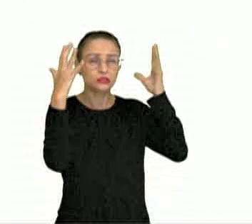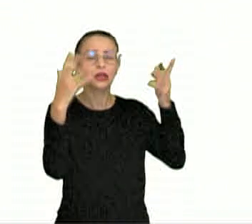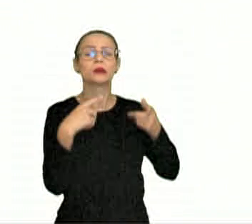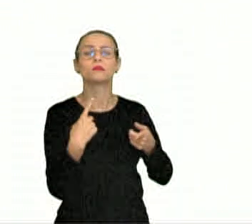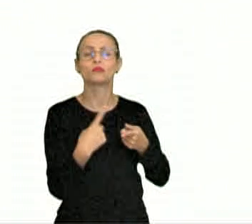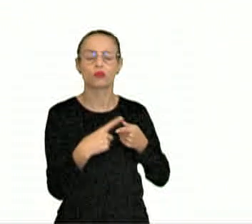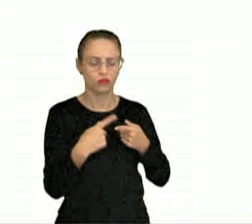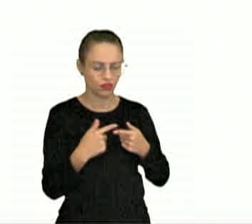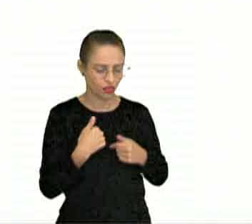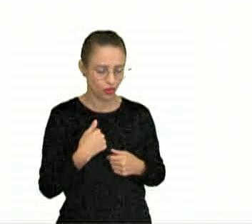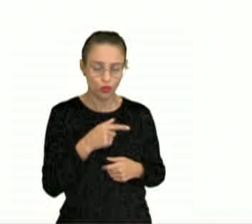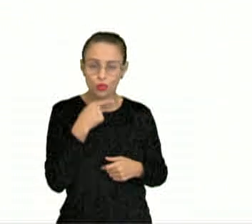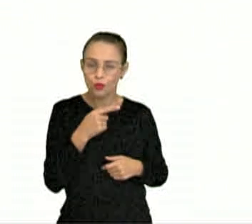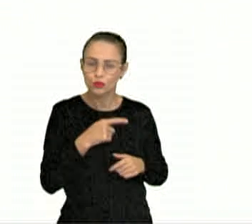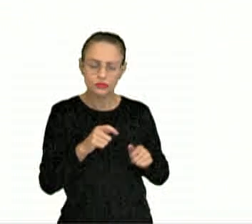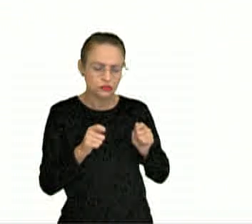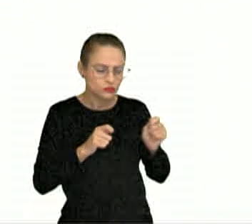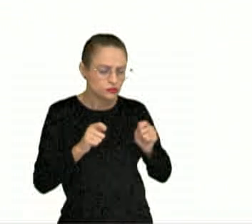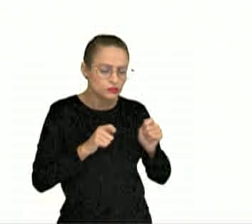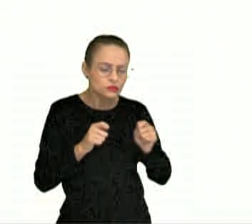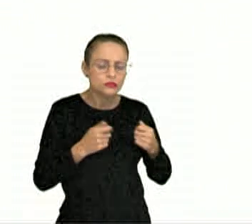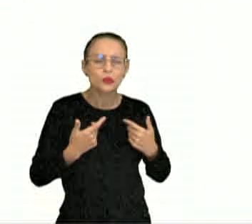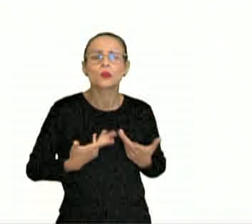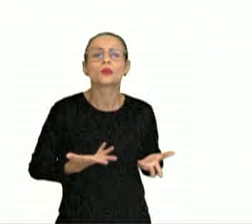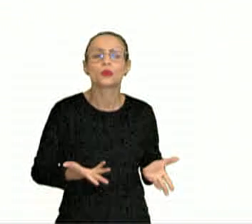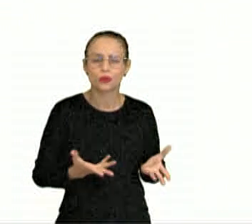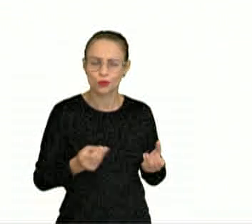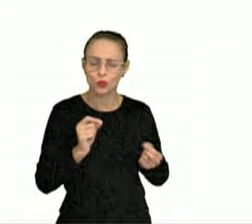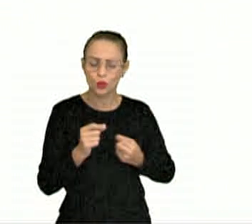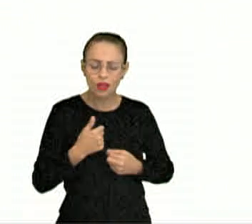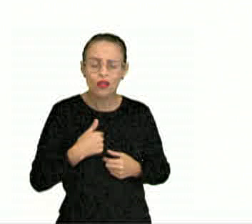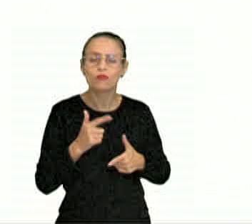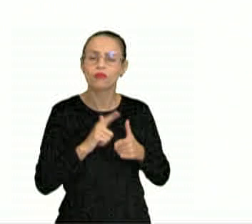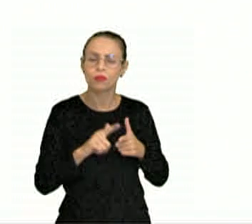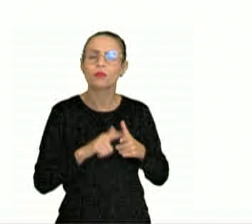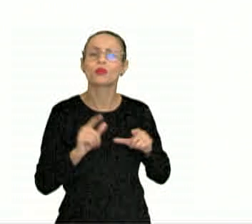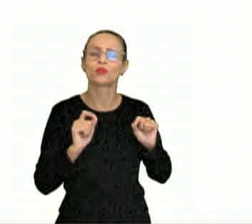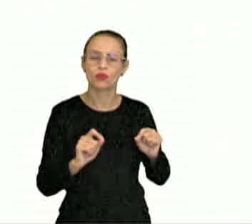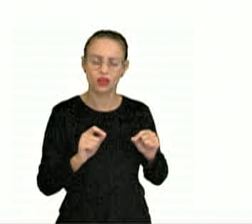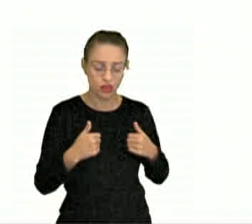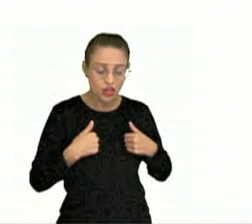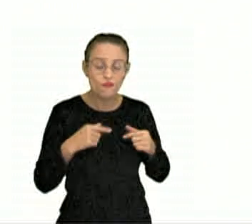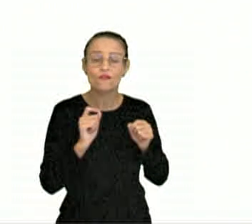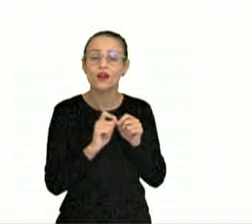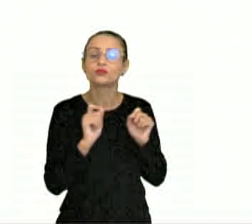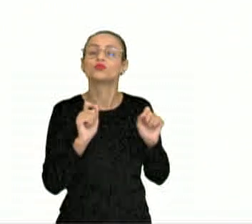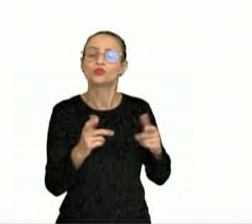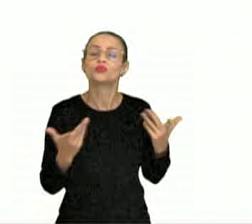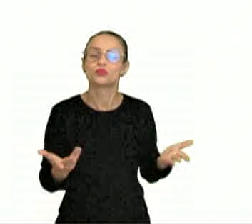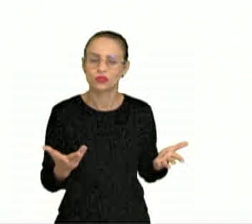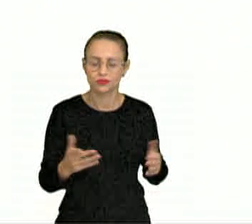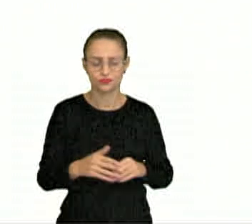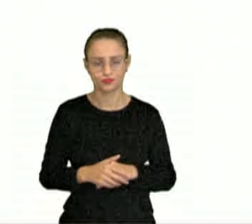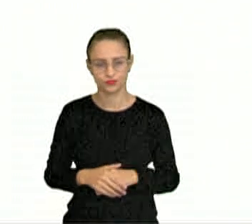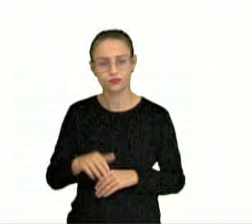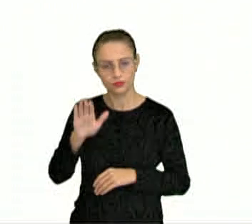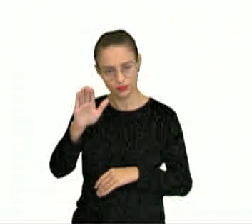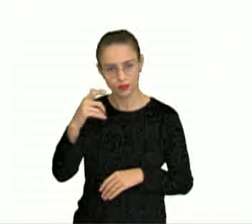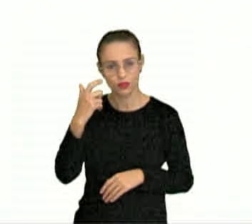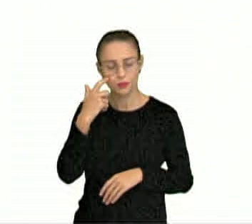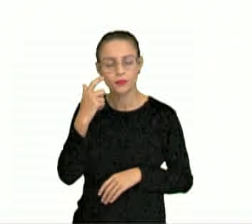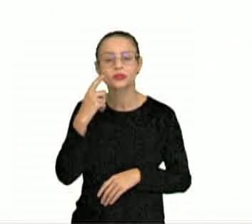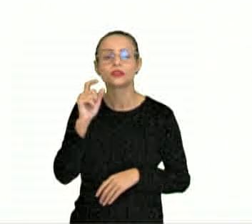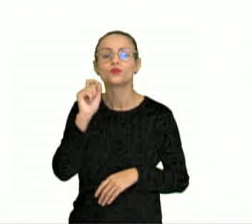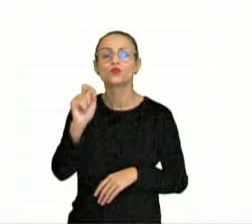que eu não consigo lidar com isto? Qual é o meu problema? O que é que eu faço? Pensando,